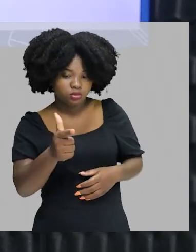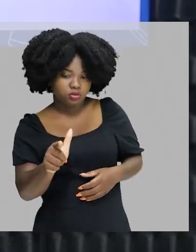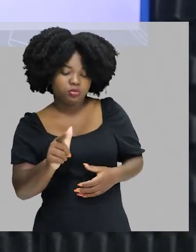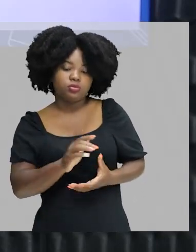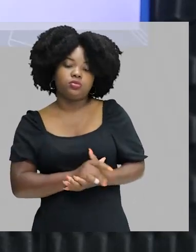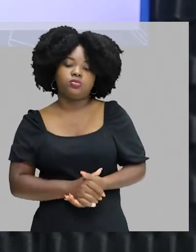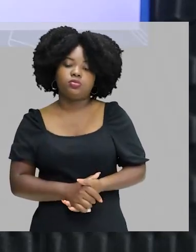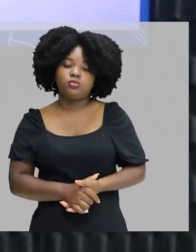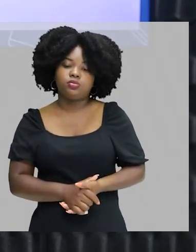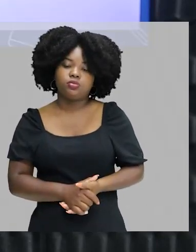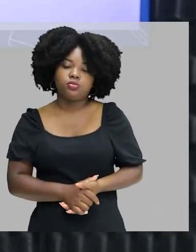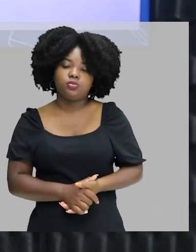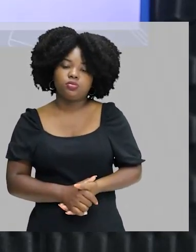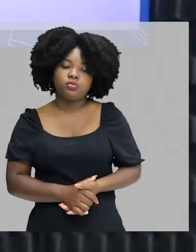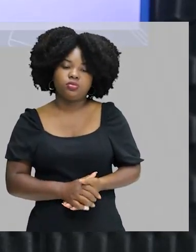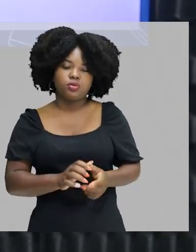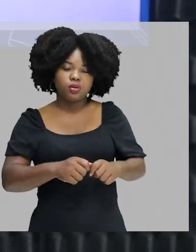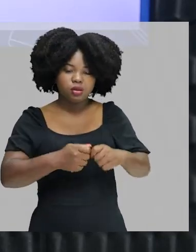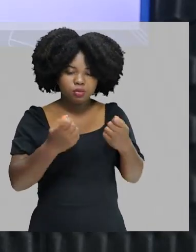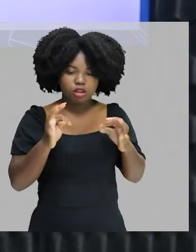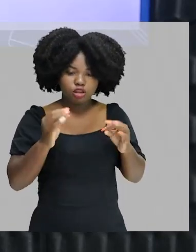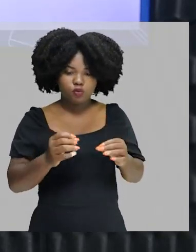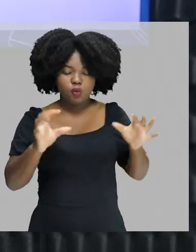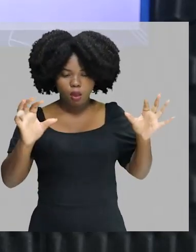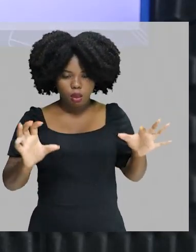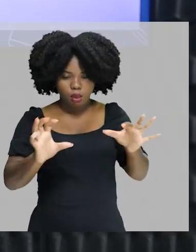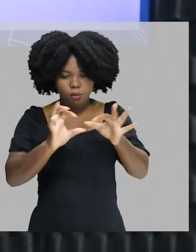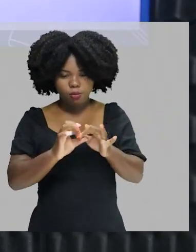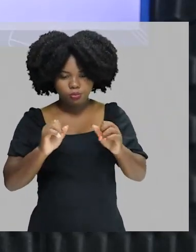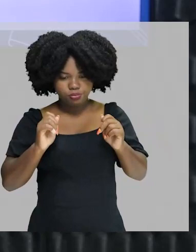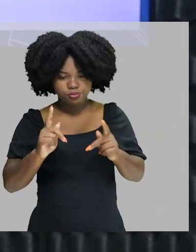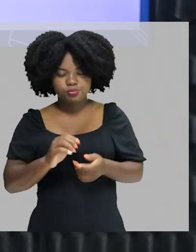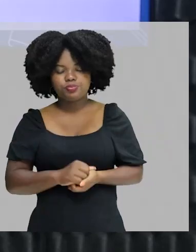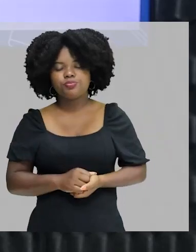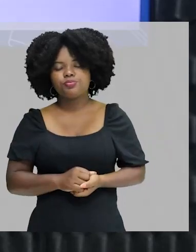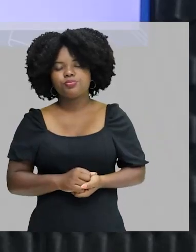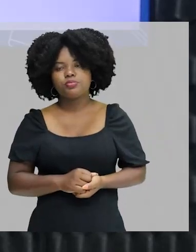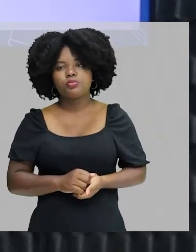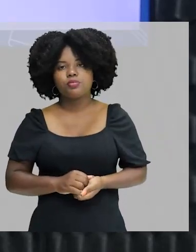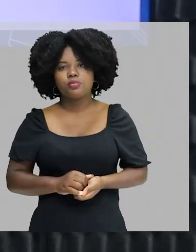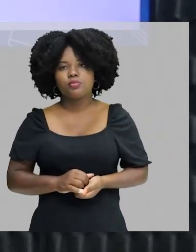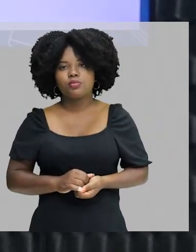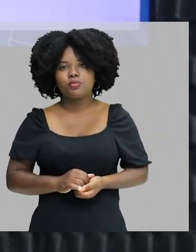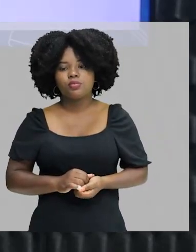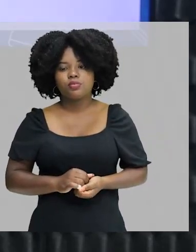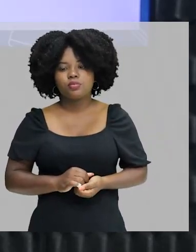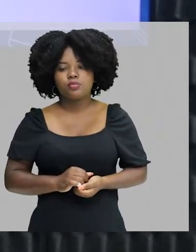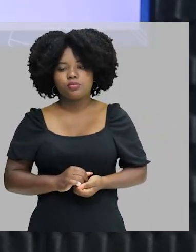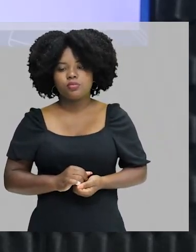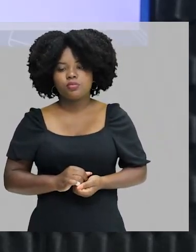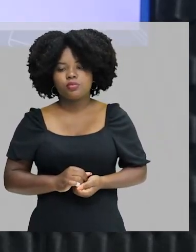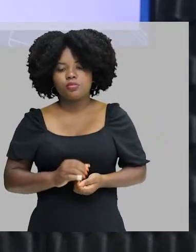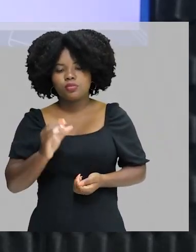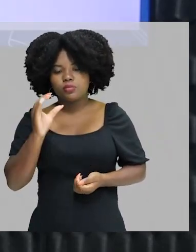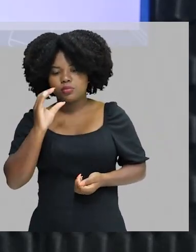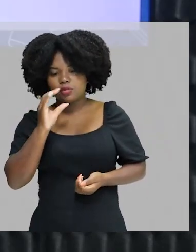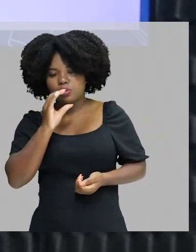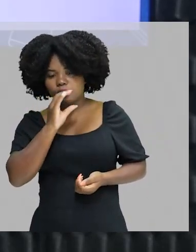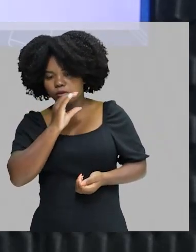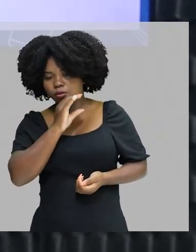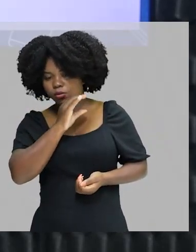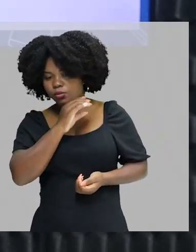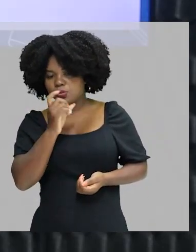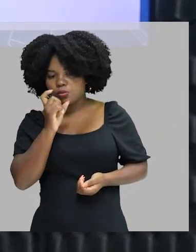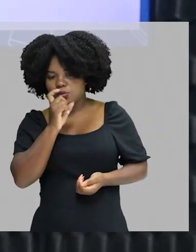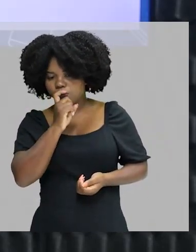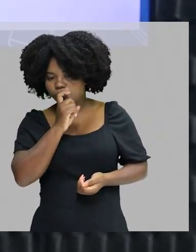quebrar todas essas ligações, beleza? E quando a gente resfriar, né, remoldar